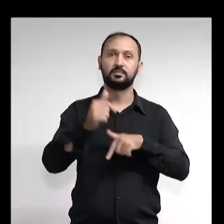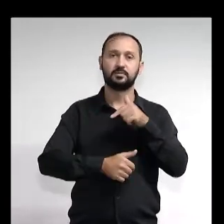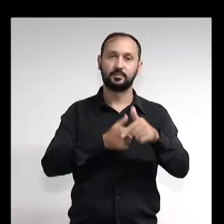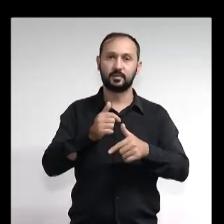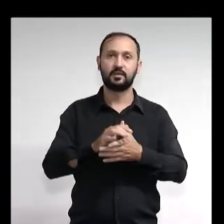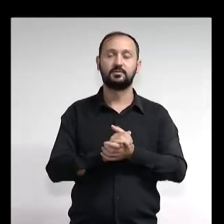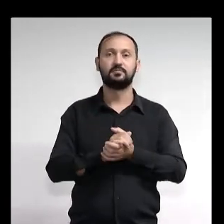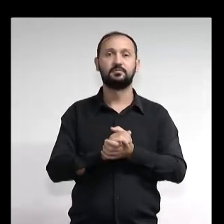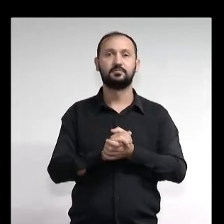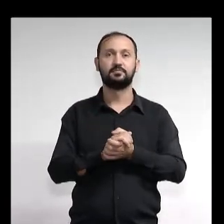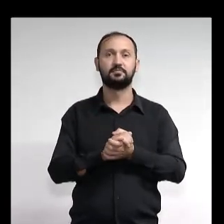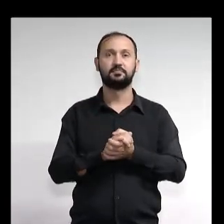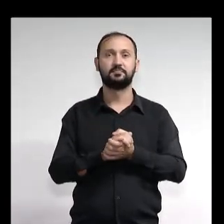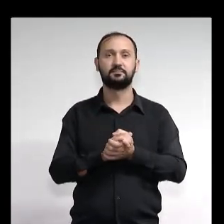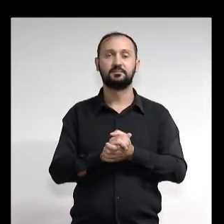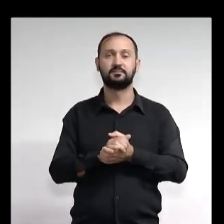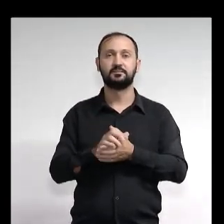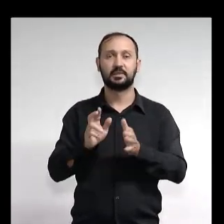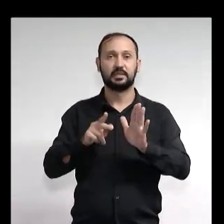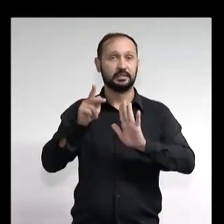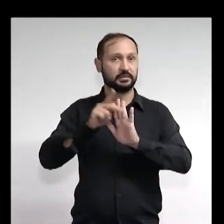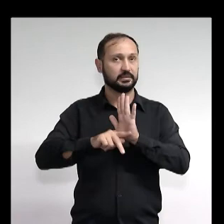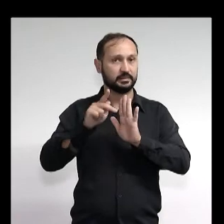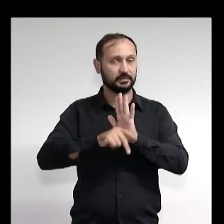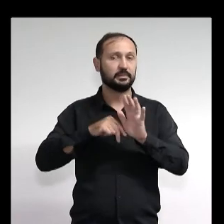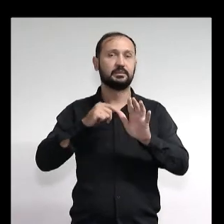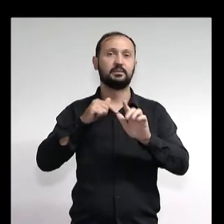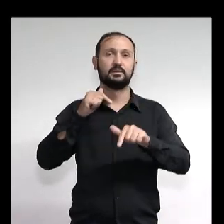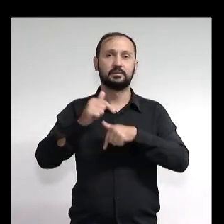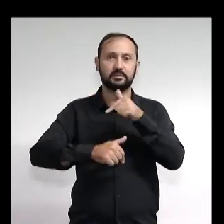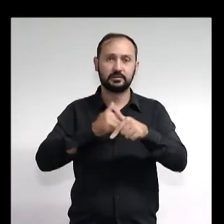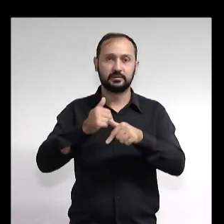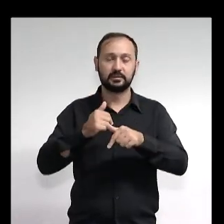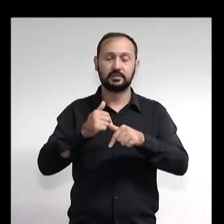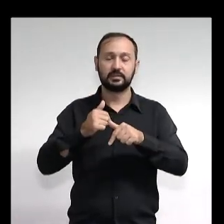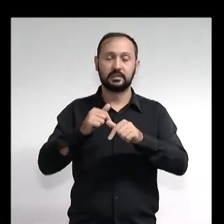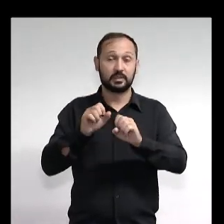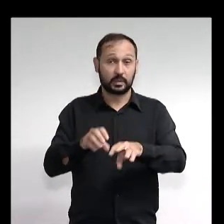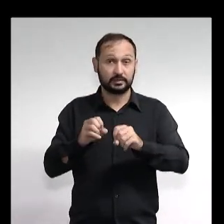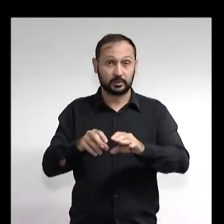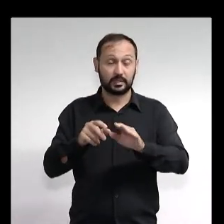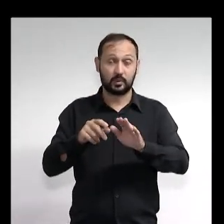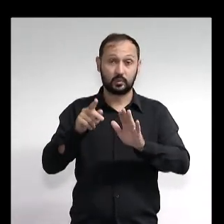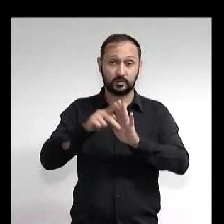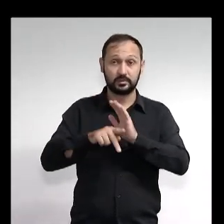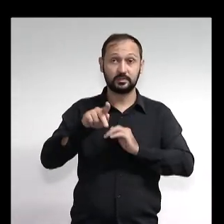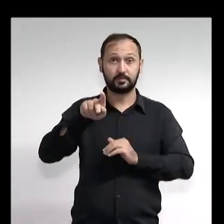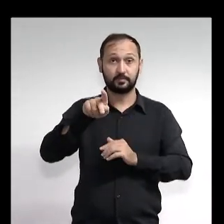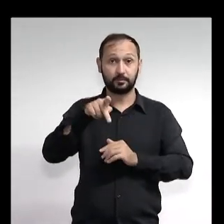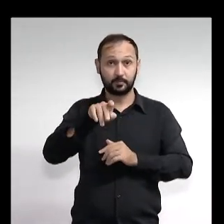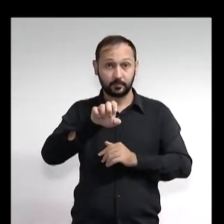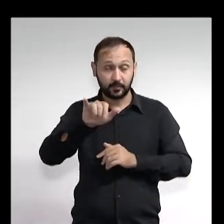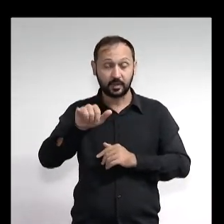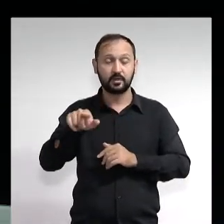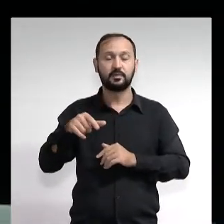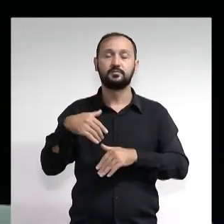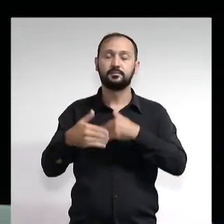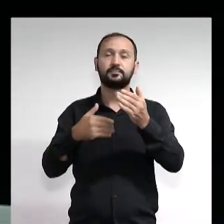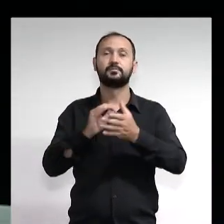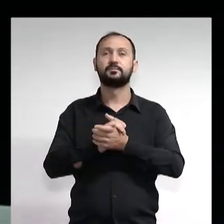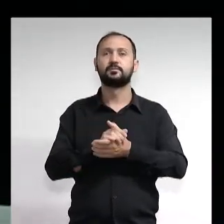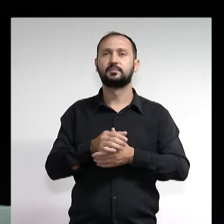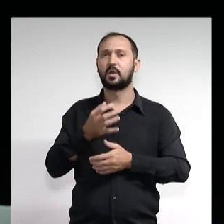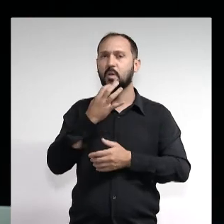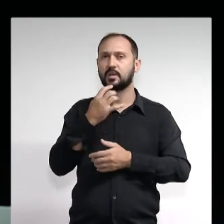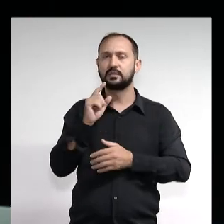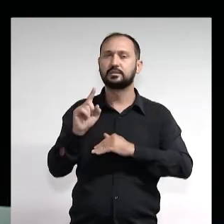a proposta de trabalho, colocar esse plano educacional individualizado em ação. Você